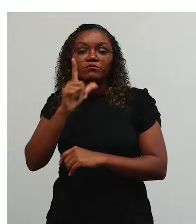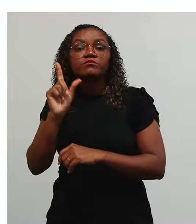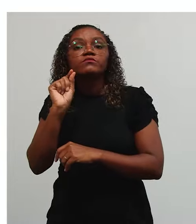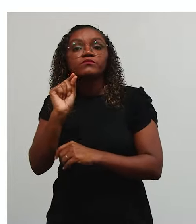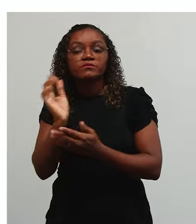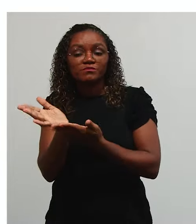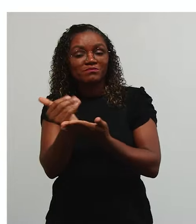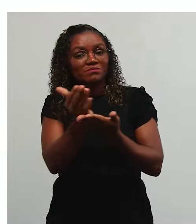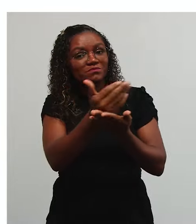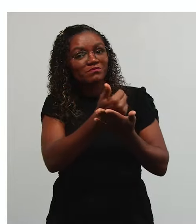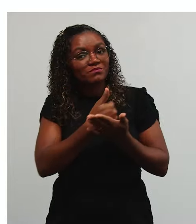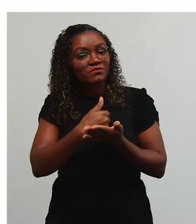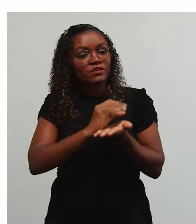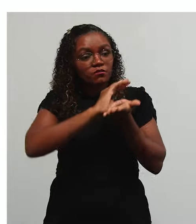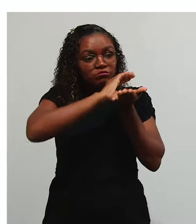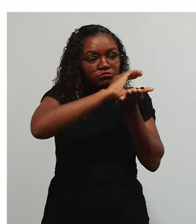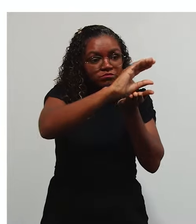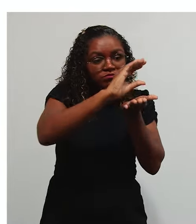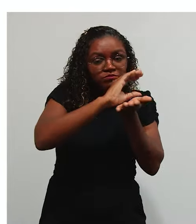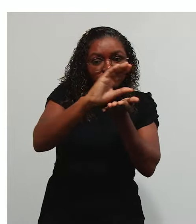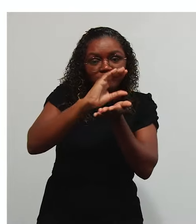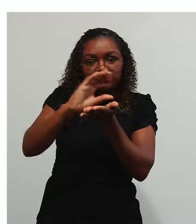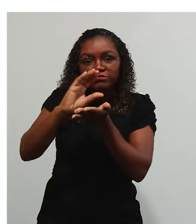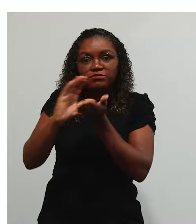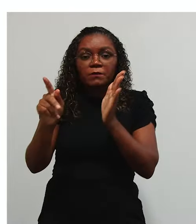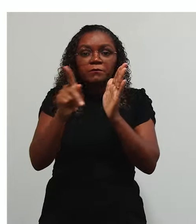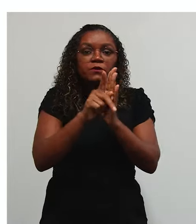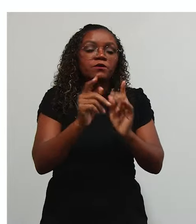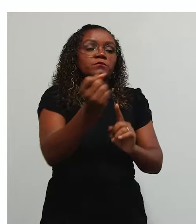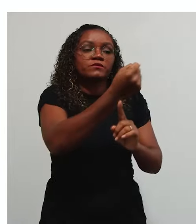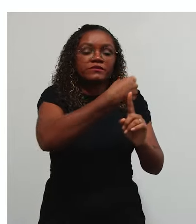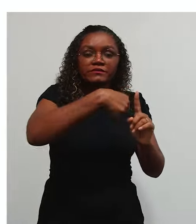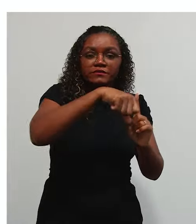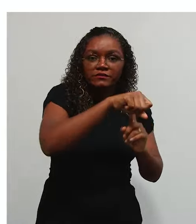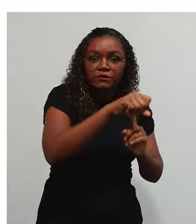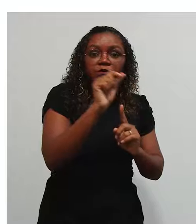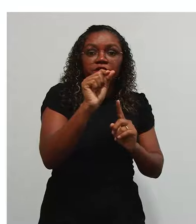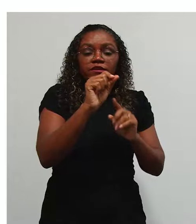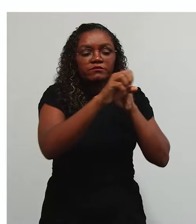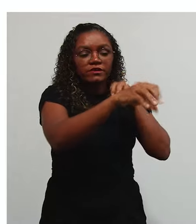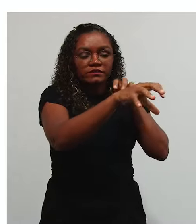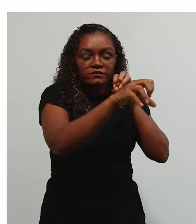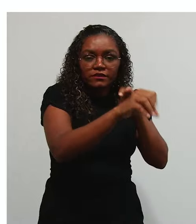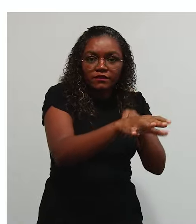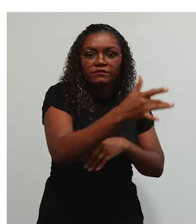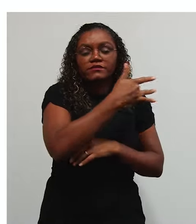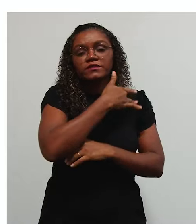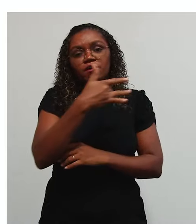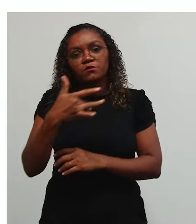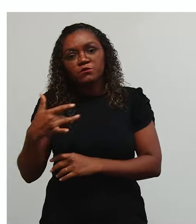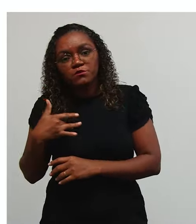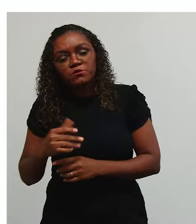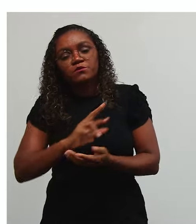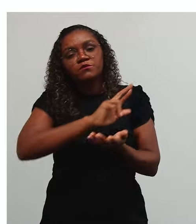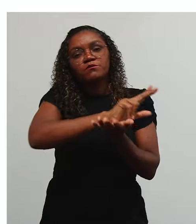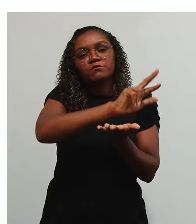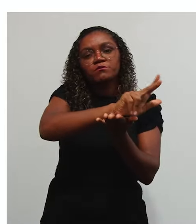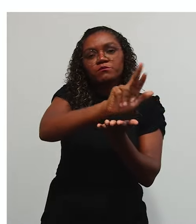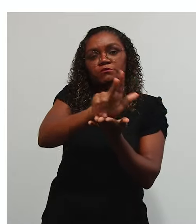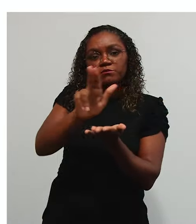arrecadar verba e assim prestar serviços de educação saúde etc Essa é a